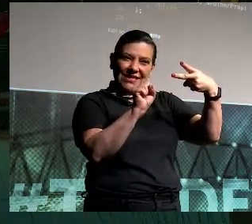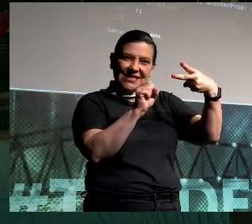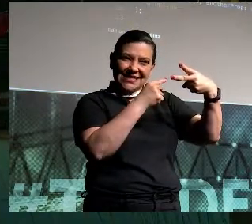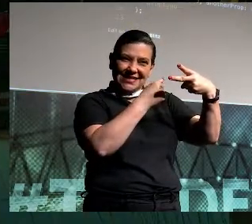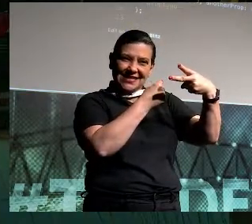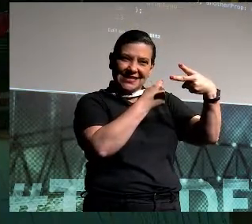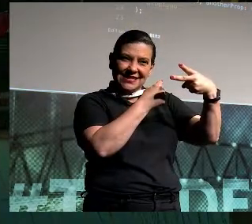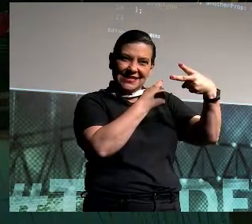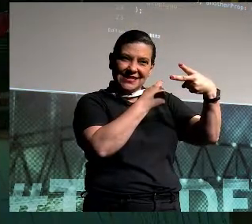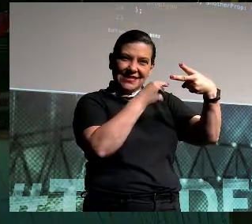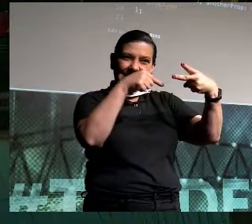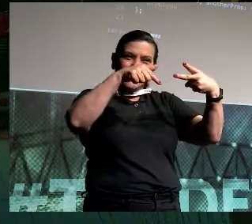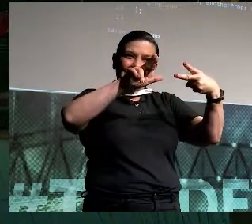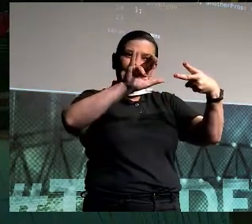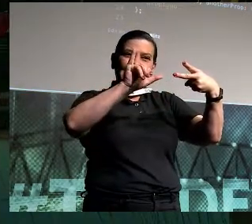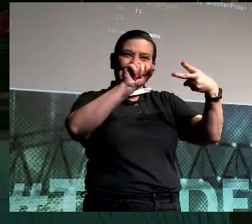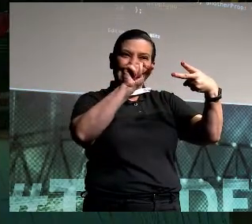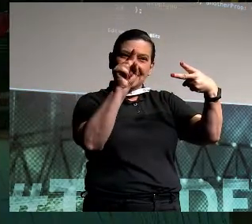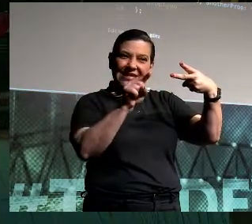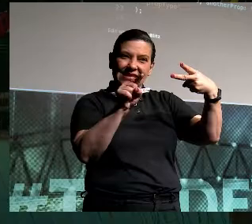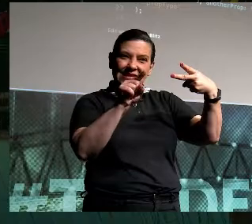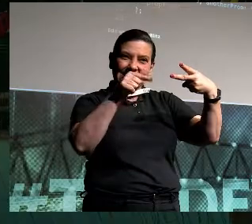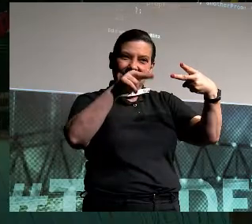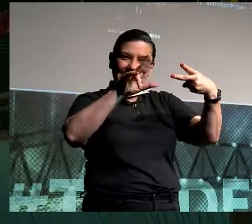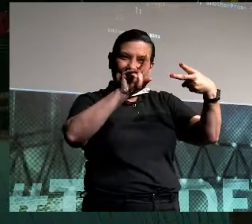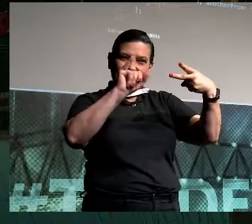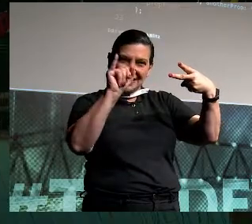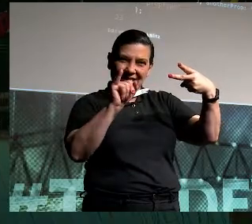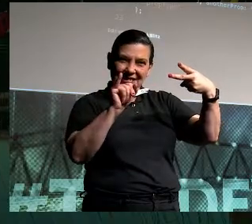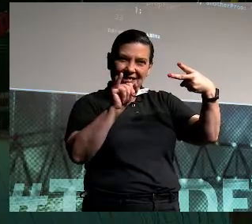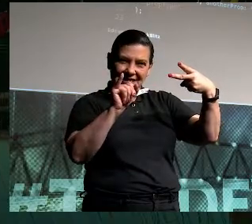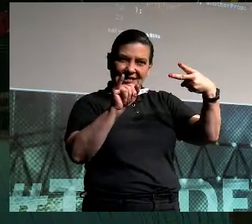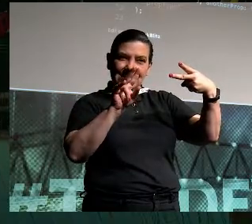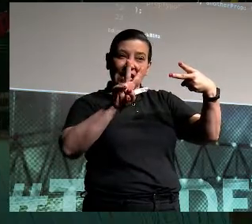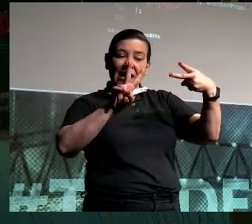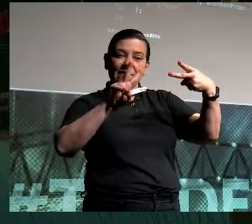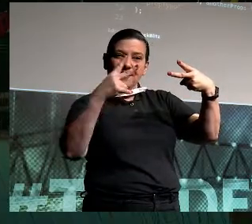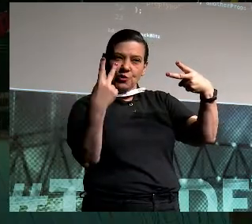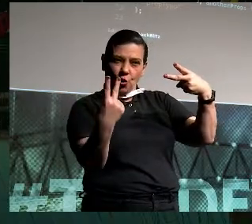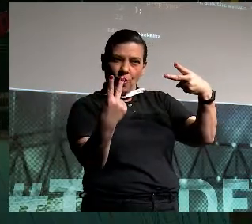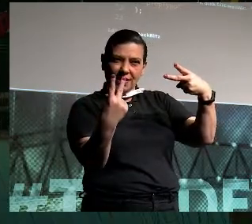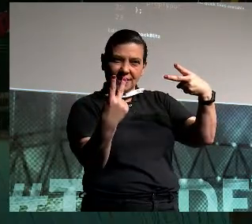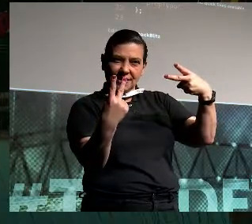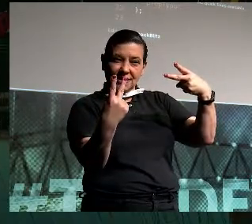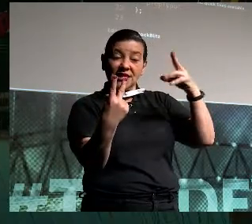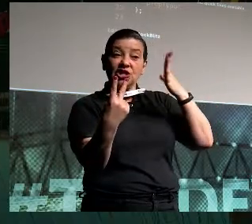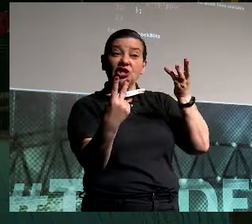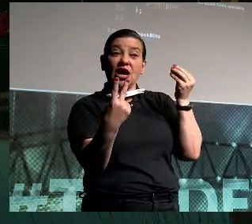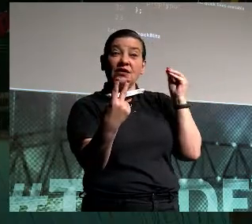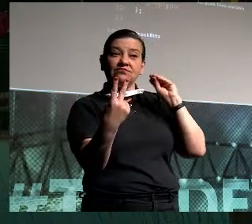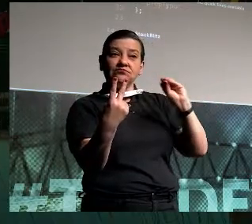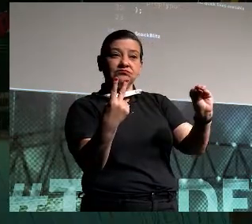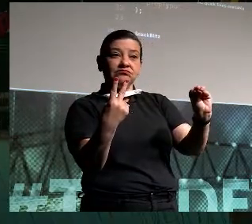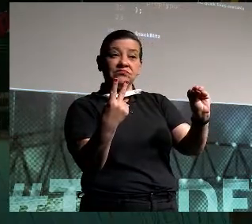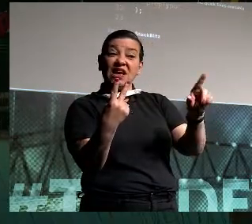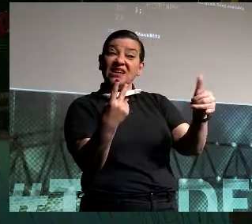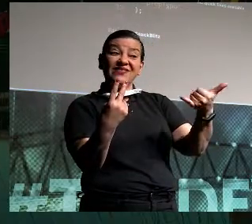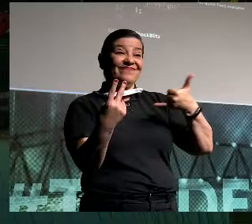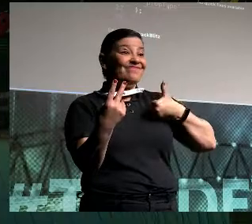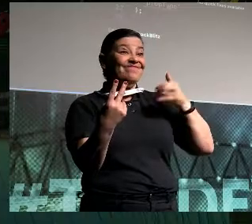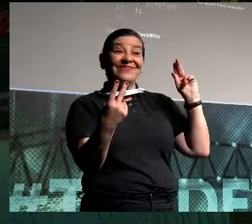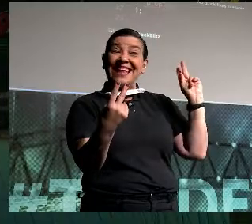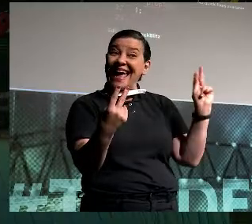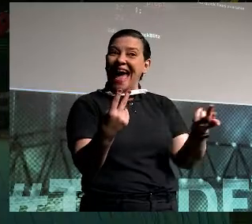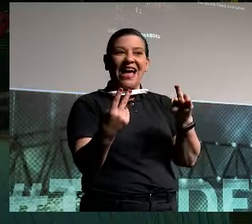eu passar aqui e usar essa nova função, essa v2 aqui, eu passei o objeto, ó, eu já passei um typo aqui, ele está reclamando. Ó,